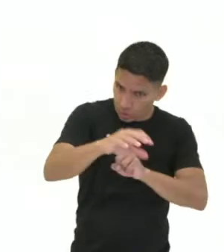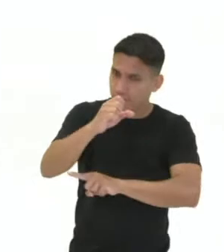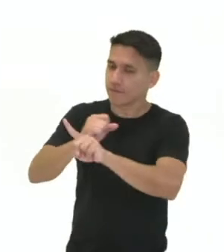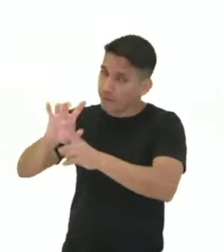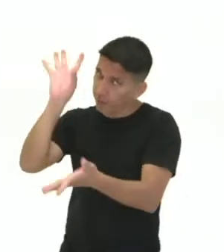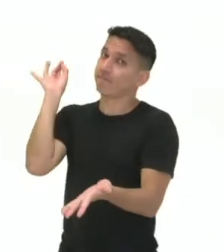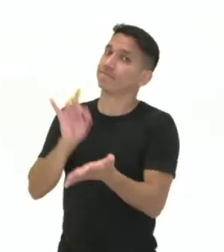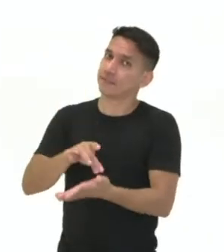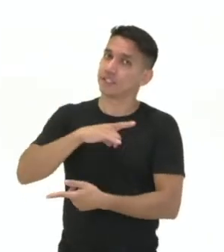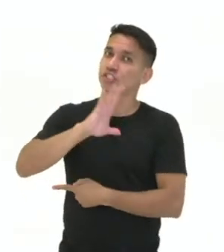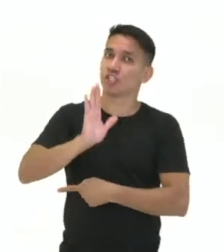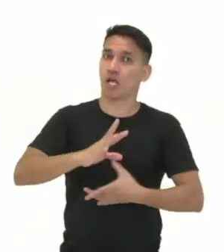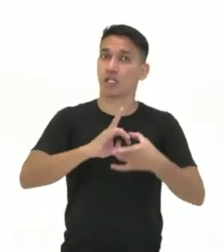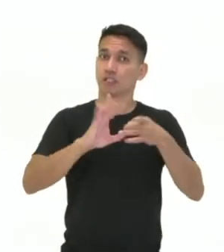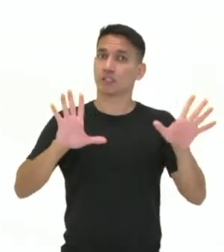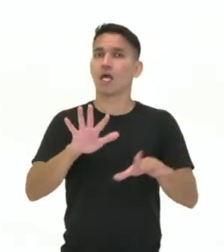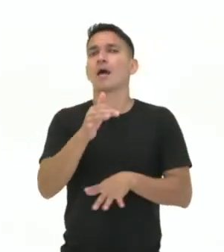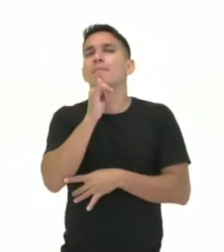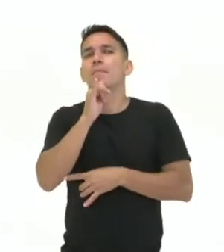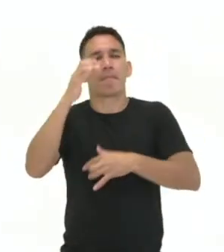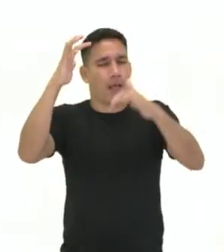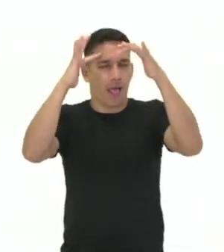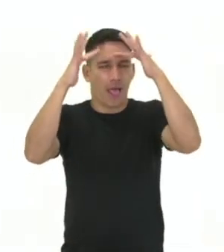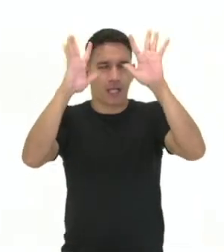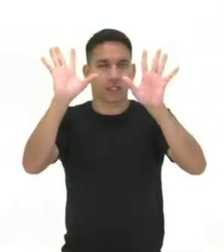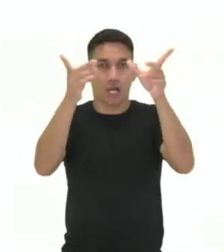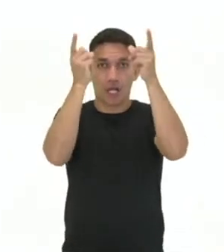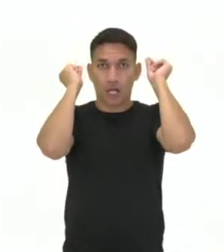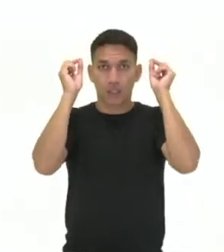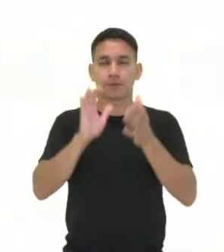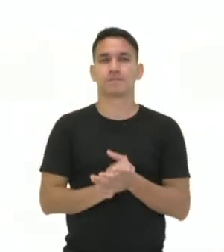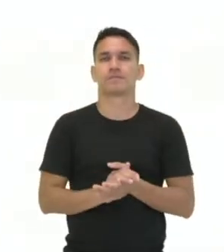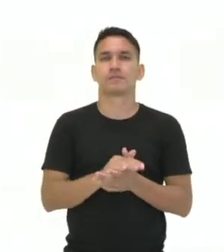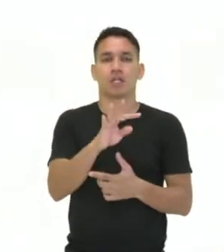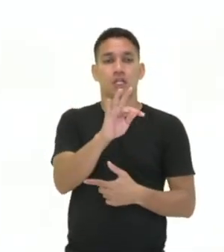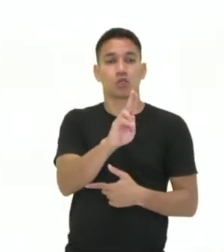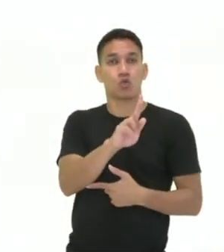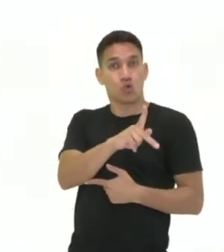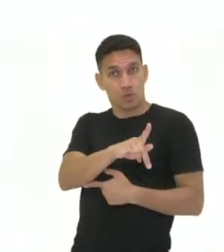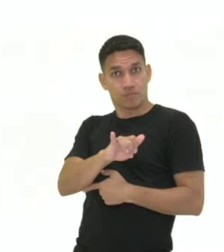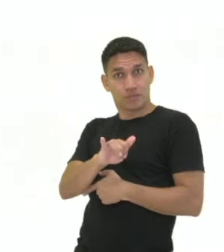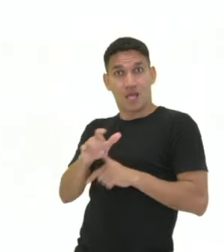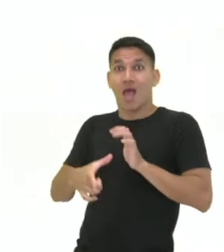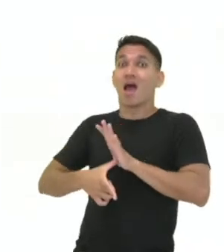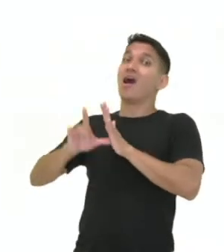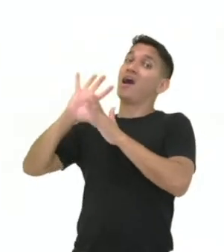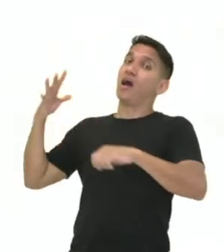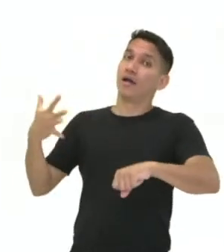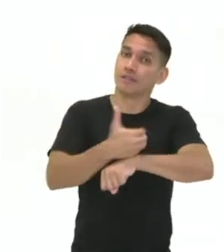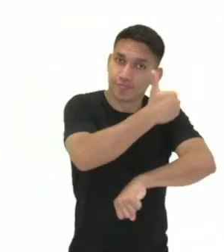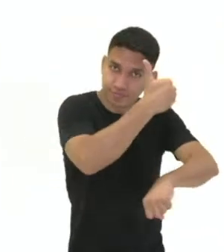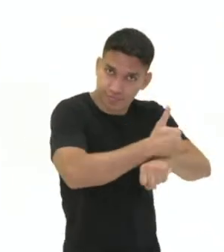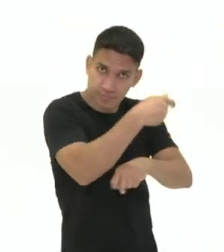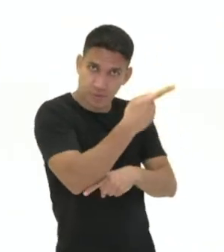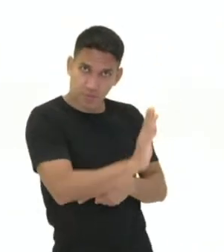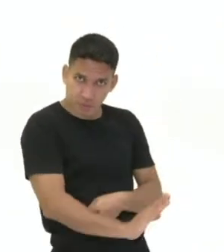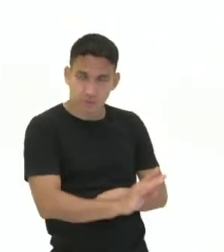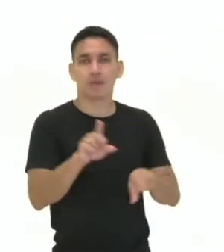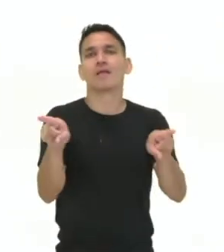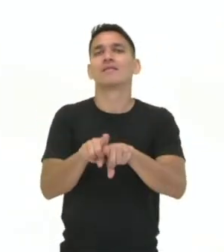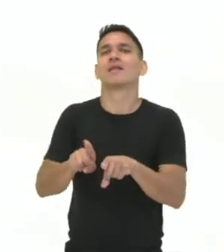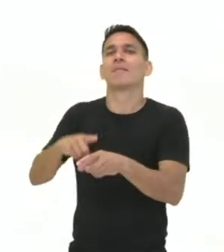a democracia, como pensada na Grécia. O povo tupi-guarani, de antes da invasão do Brasil, e a